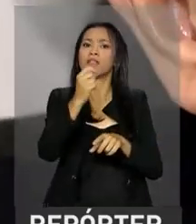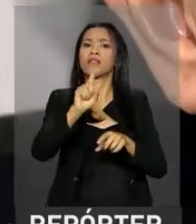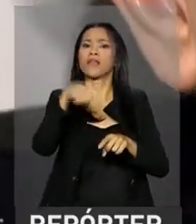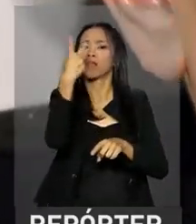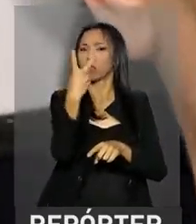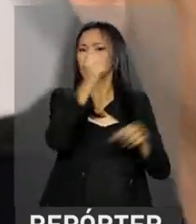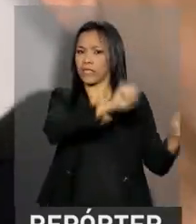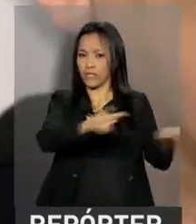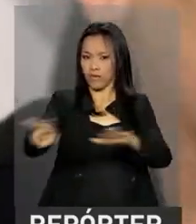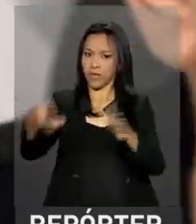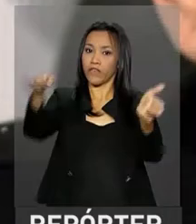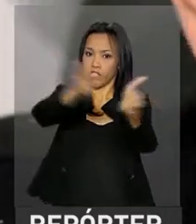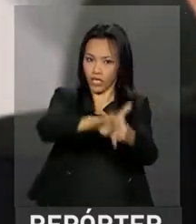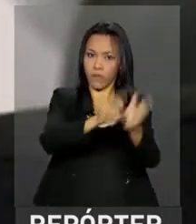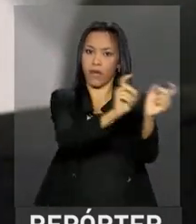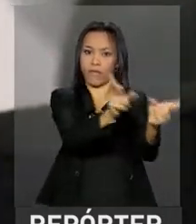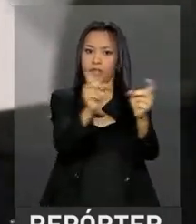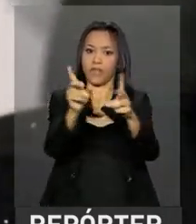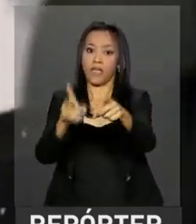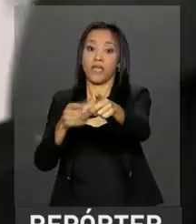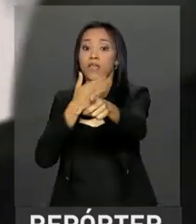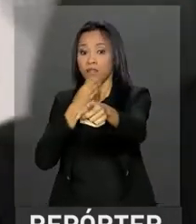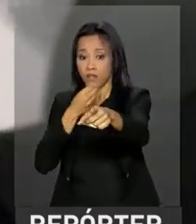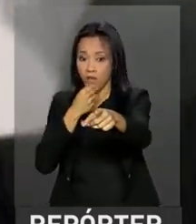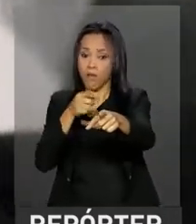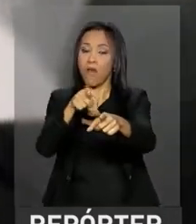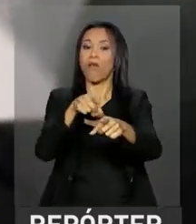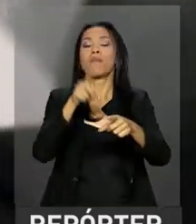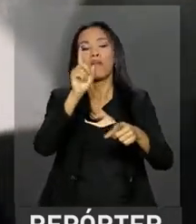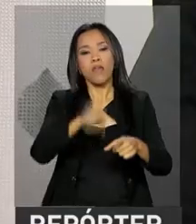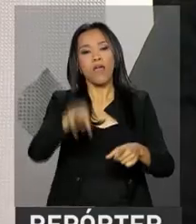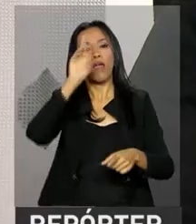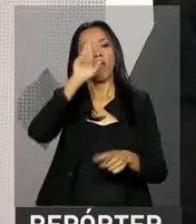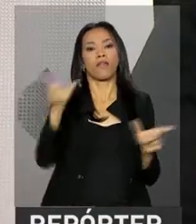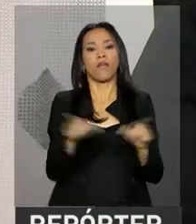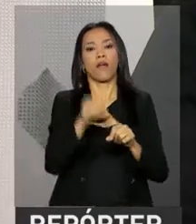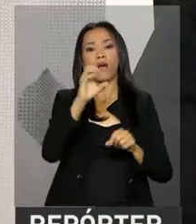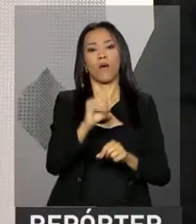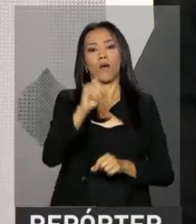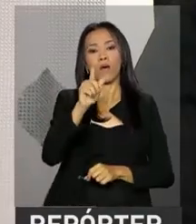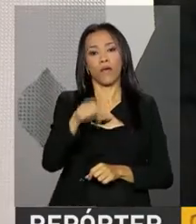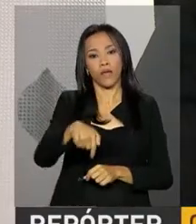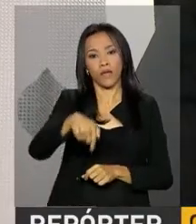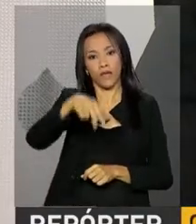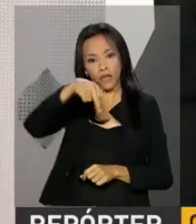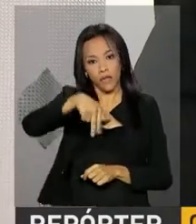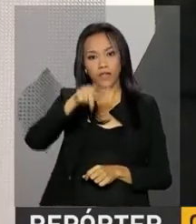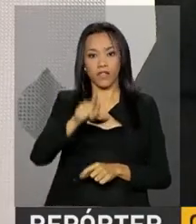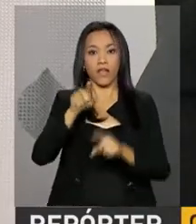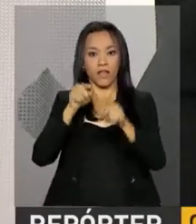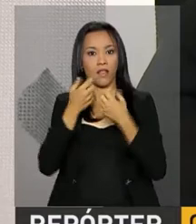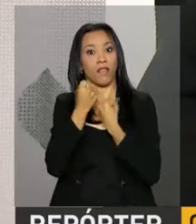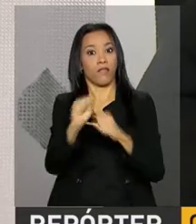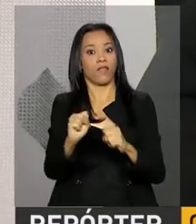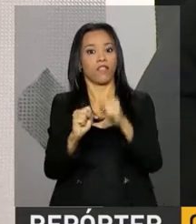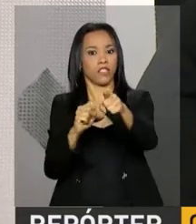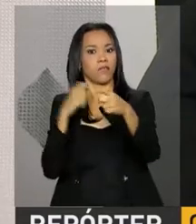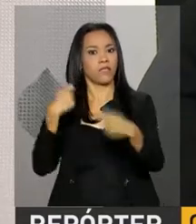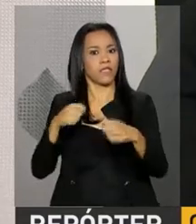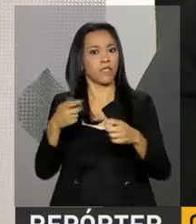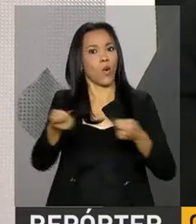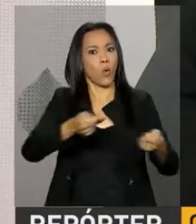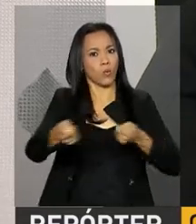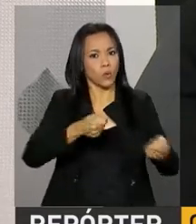este representante de uma ong defende que a venda seja controlada uma venda direcionada e com um protocolo